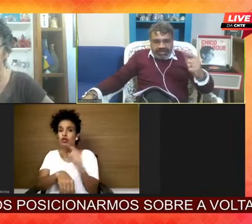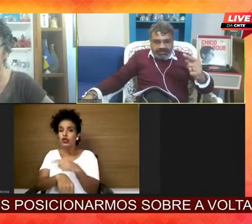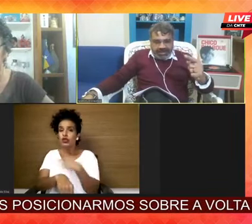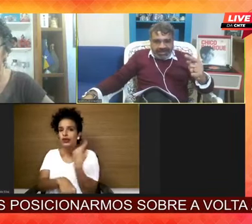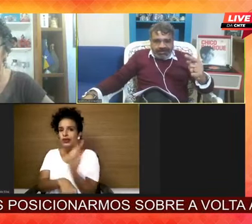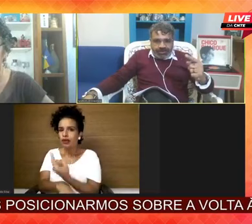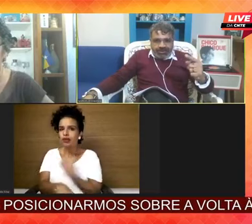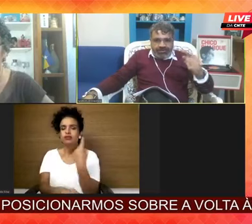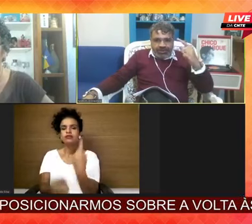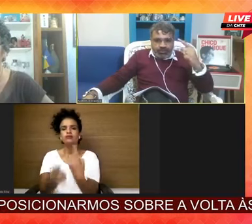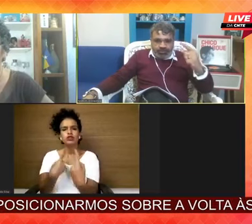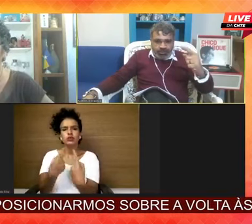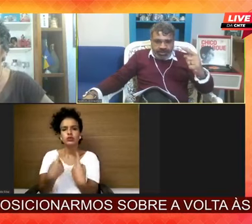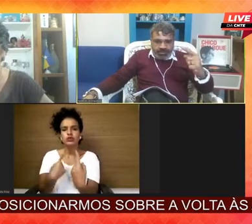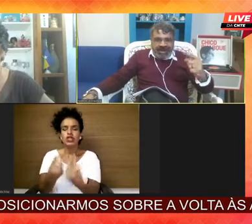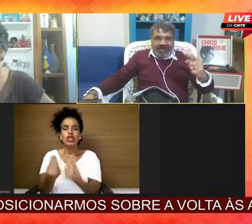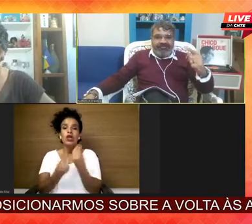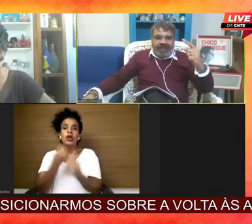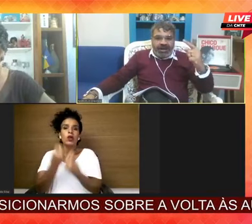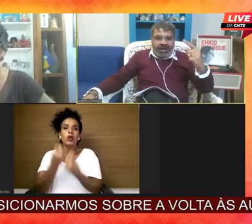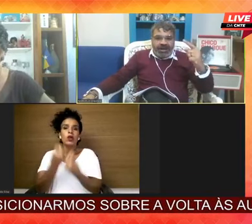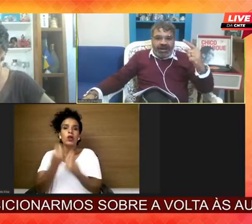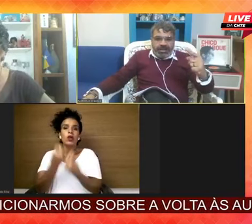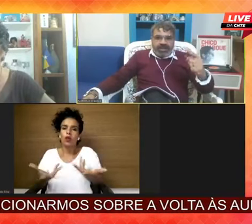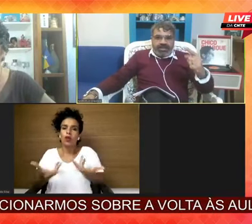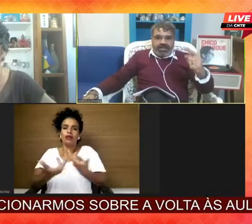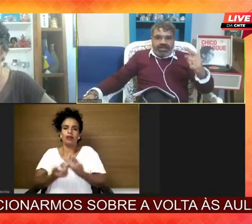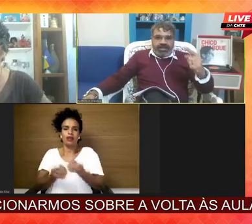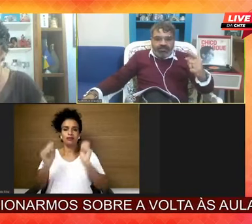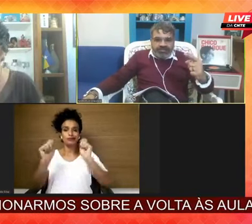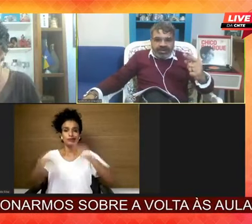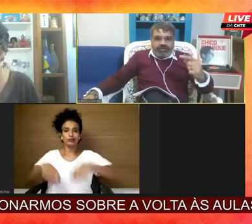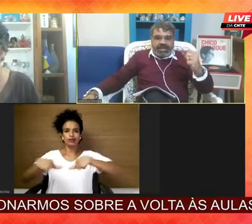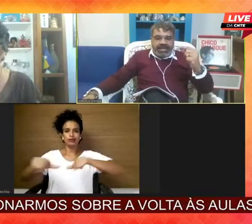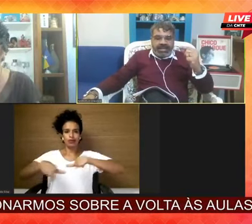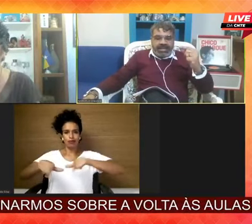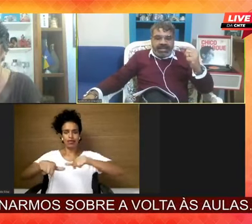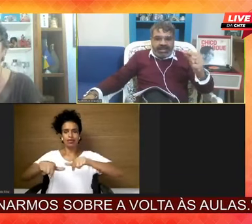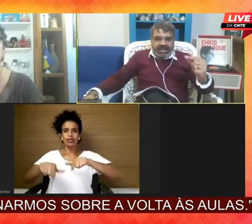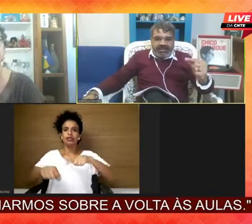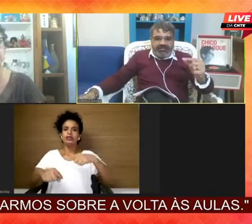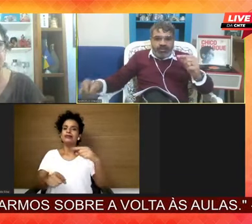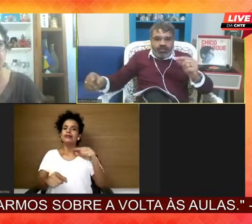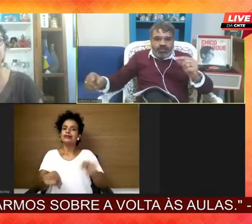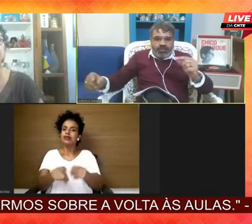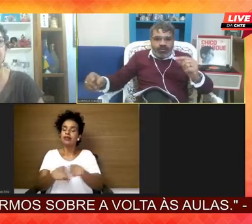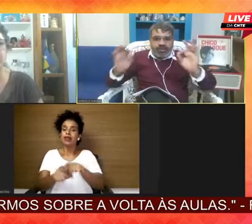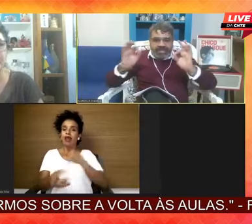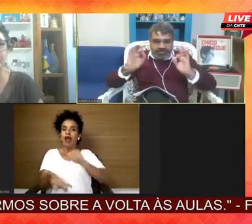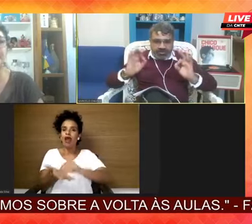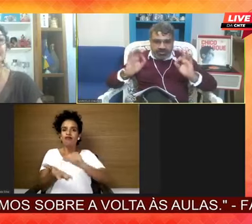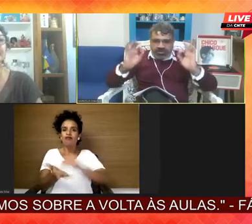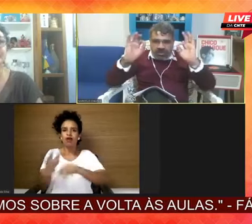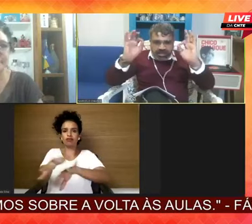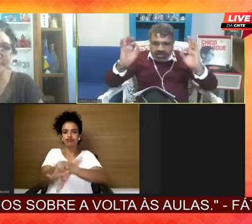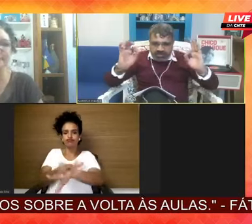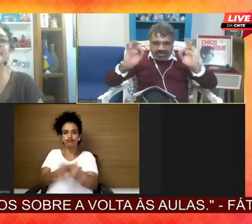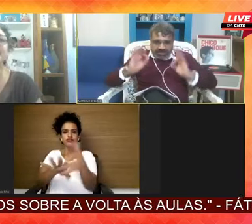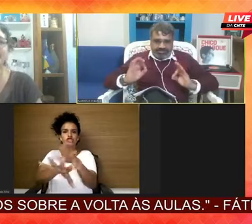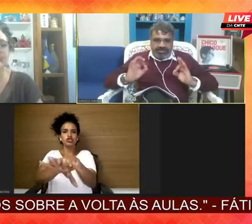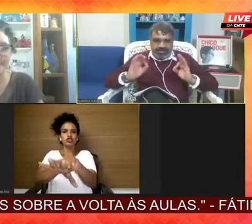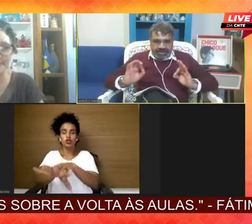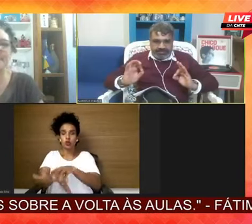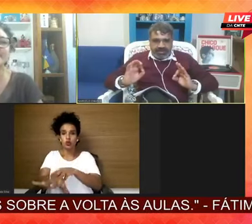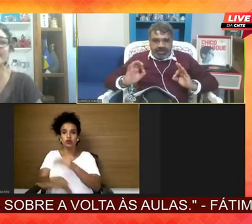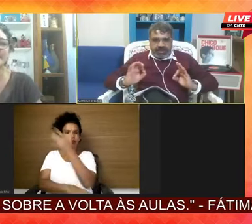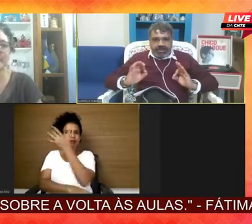condições de trabalho que pressupunham a falta de luva para quem trabalhava com produto químico. Estou só aqui dando um